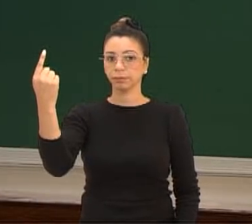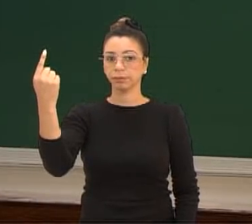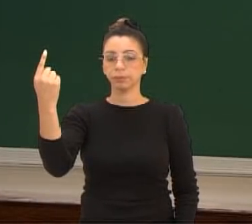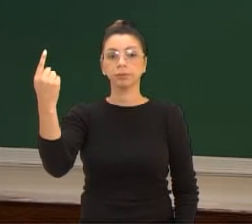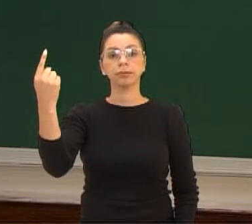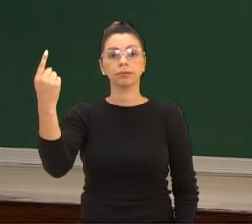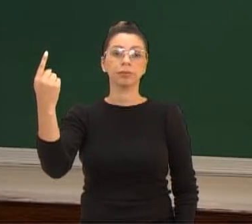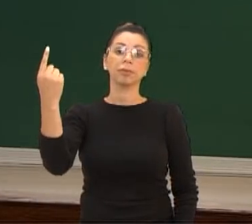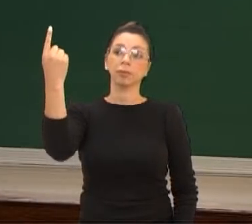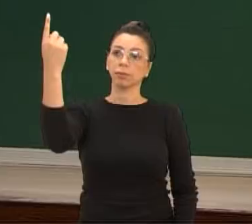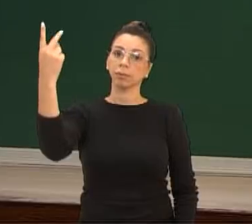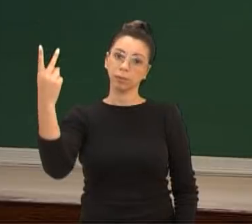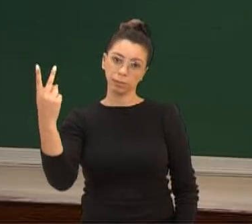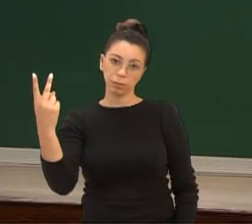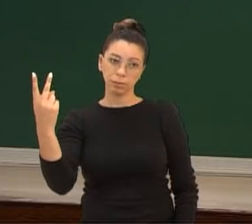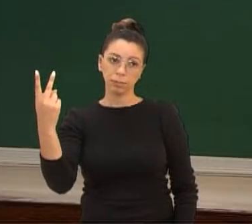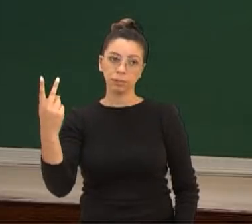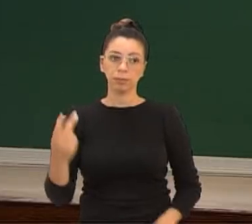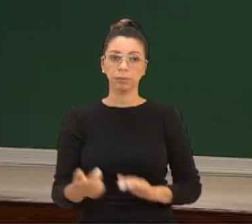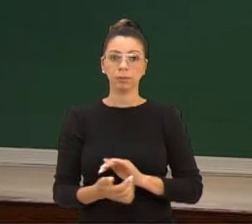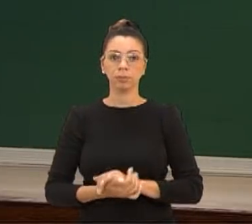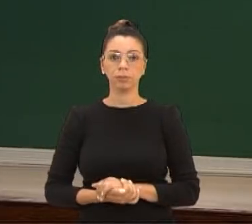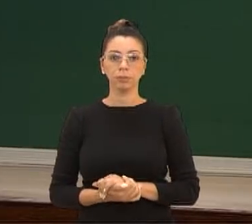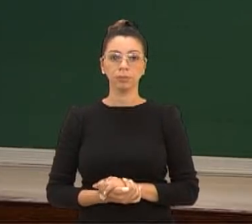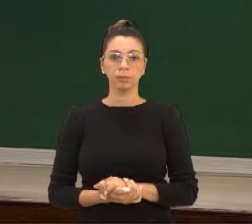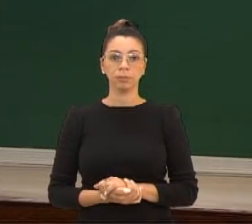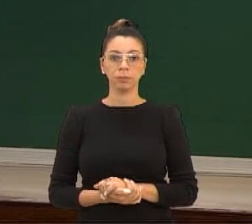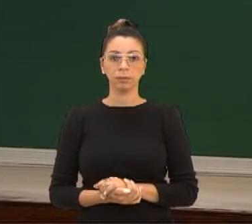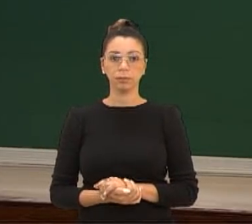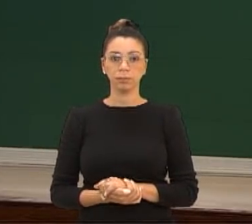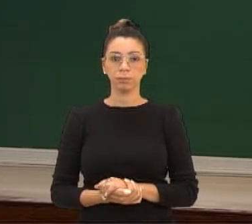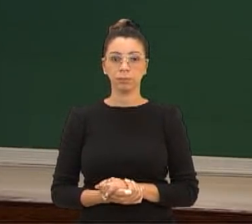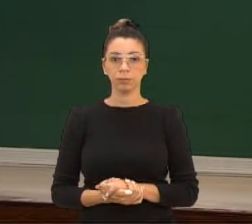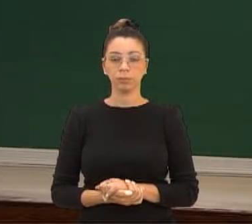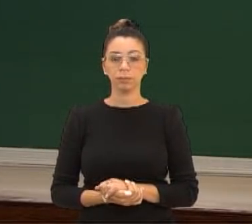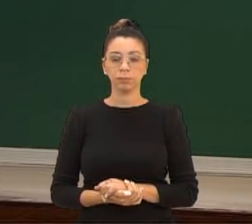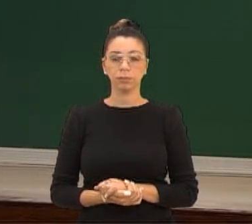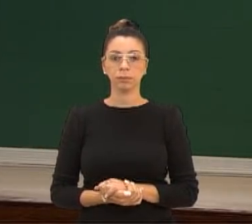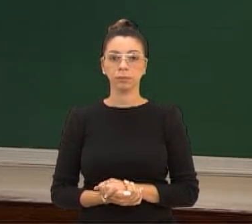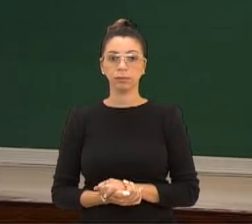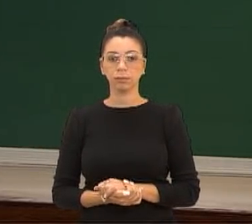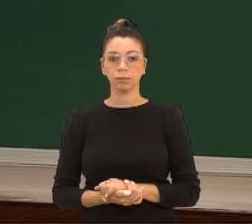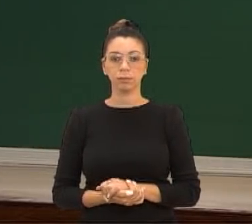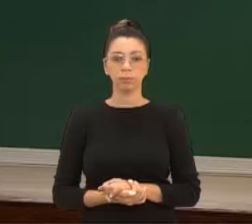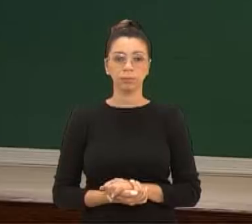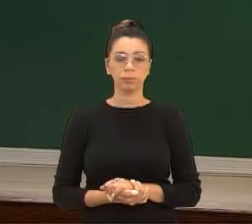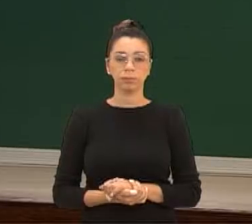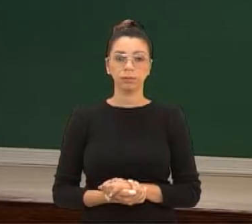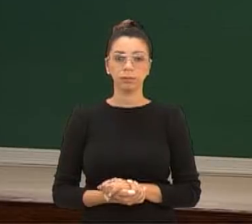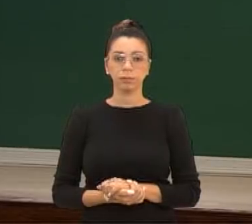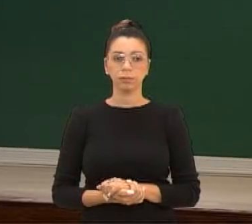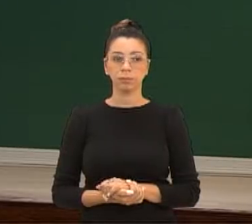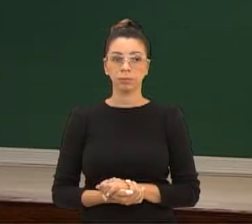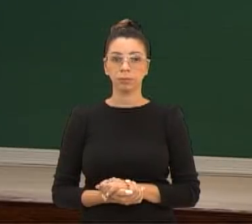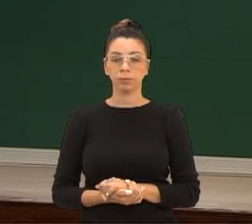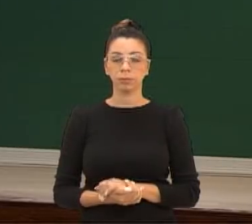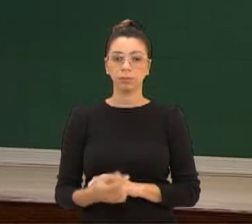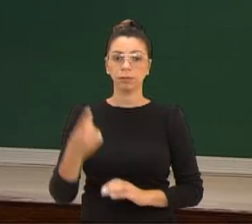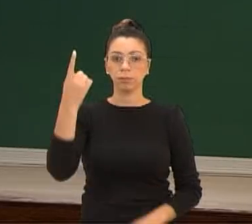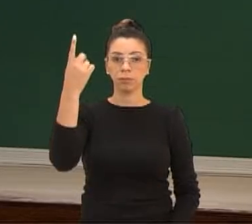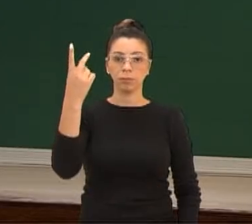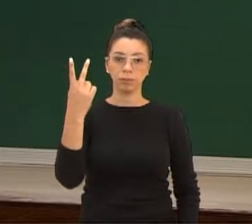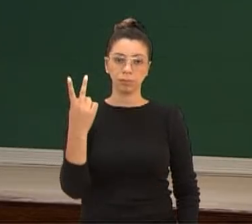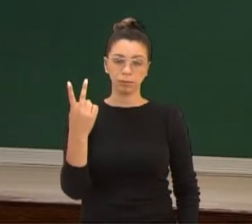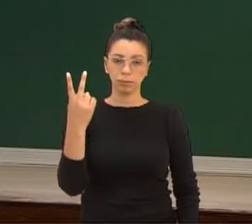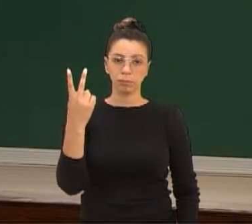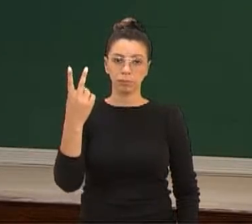tornar 12, né? Ela estava na casinha da dezena, passou a ser unidade. 12 menos 4,